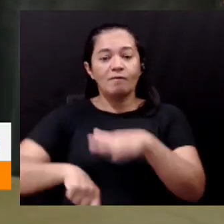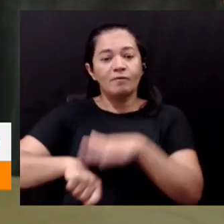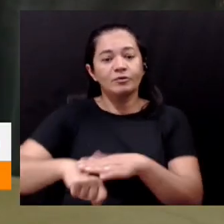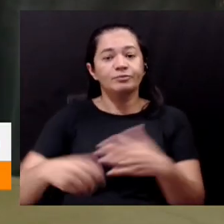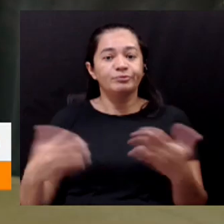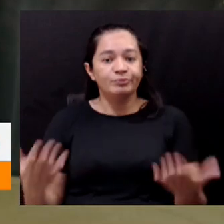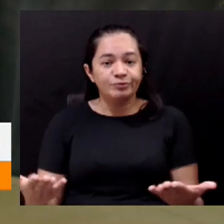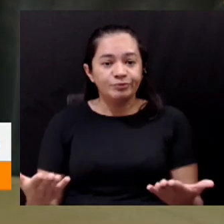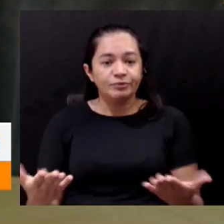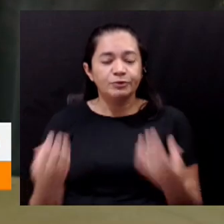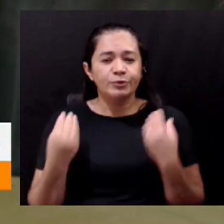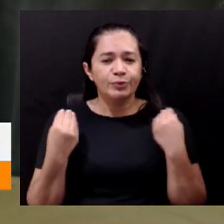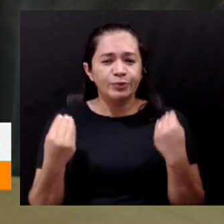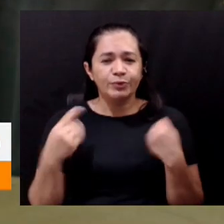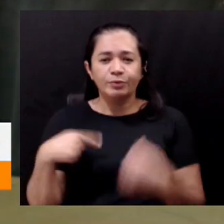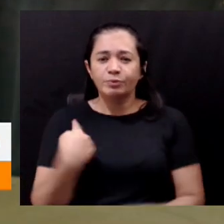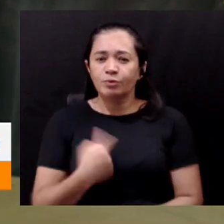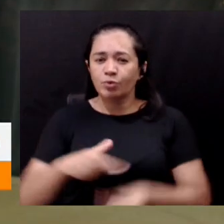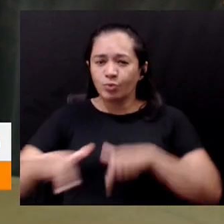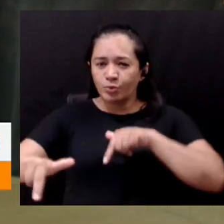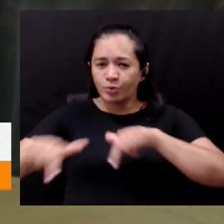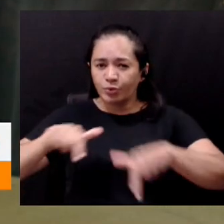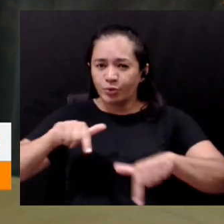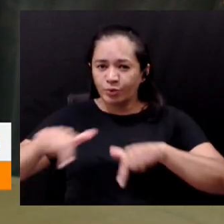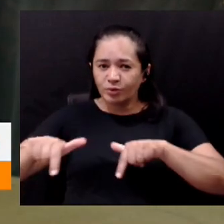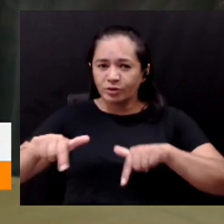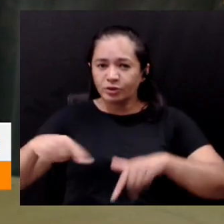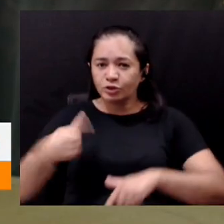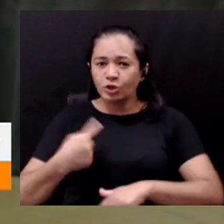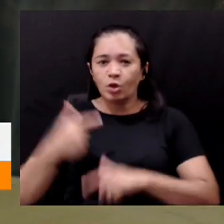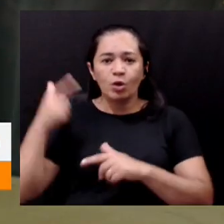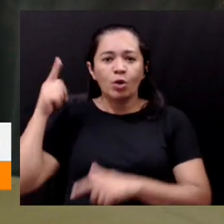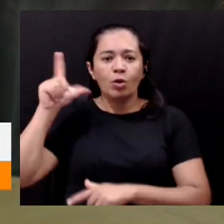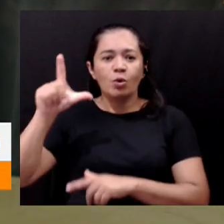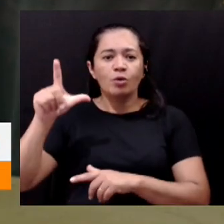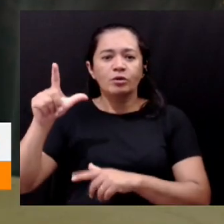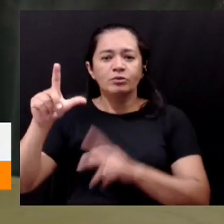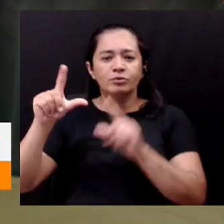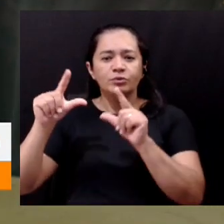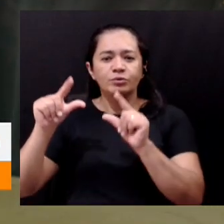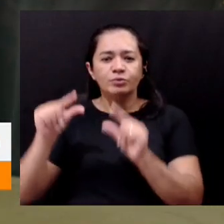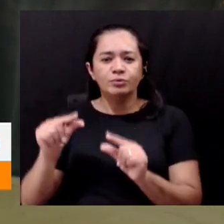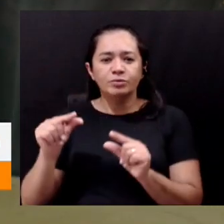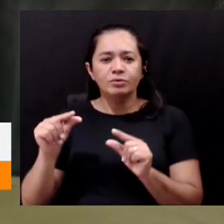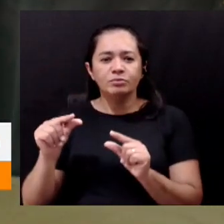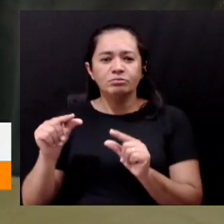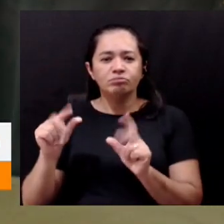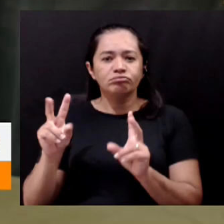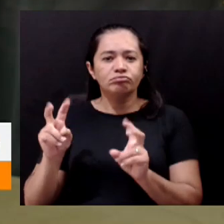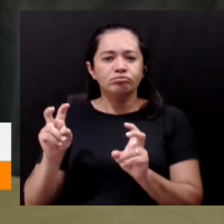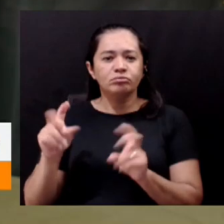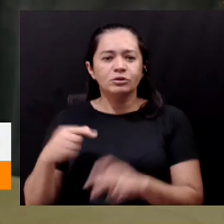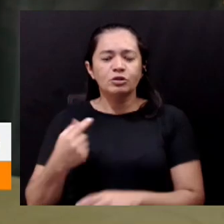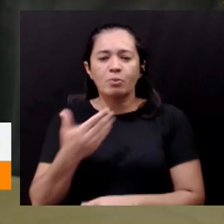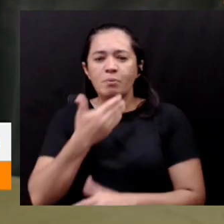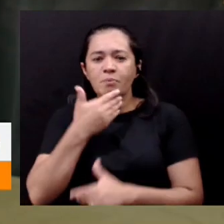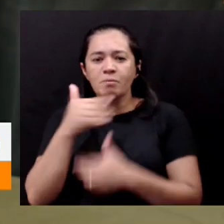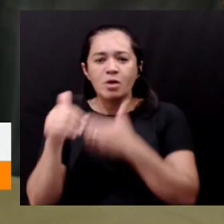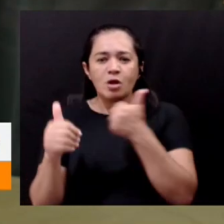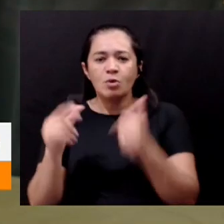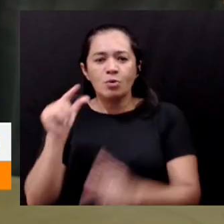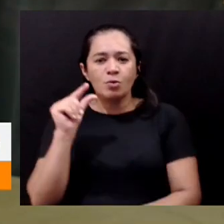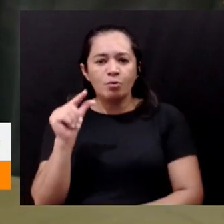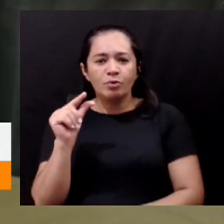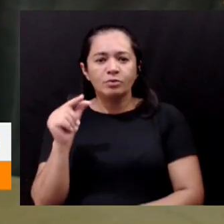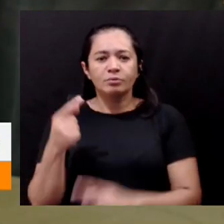que a gente trabalha para a gente poder diminuir, né, essa questão, para a gente melhorar um pouquinho, porque eu acho que a gente